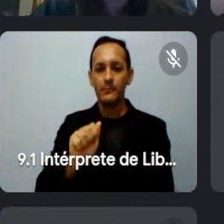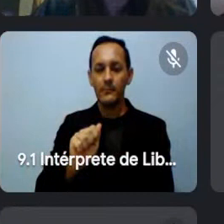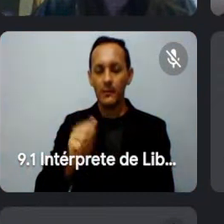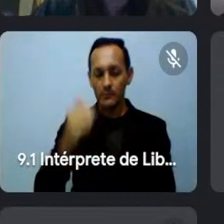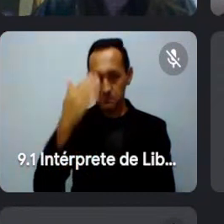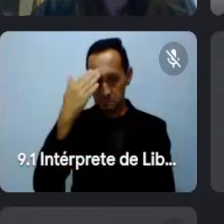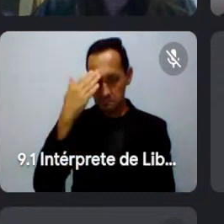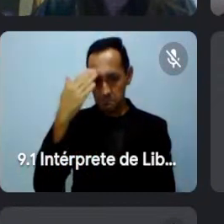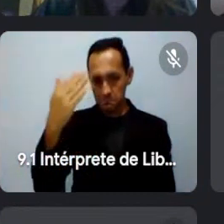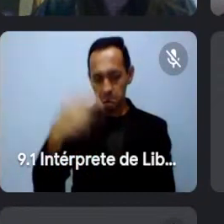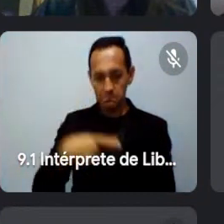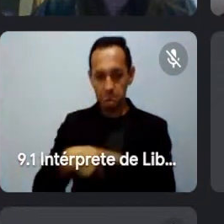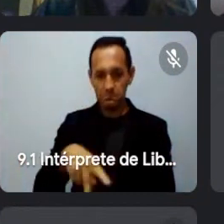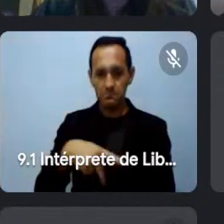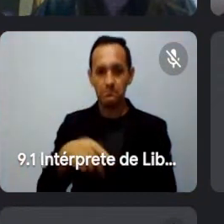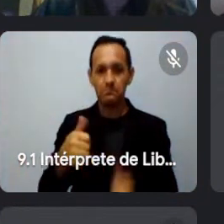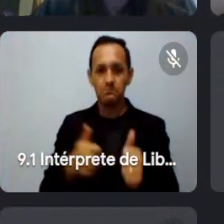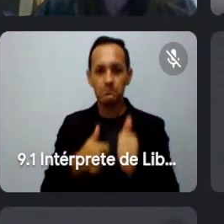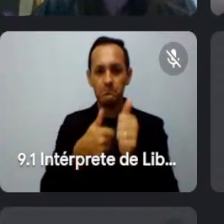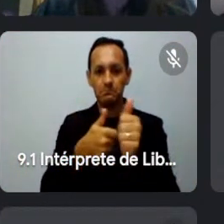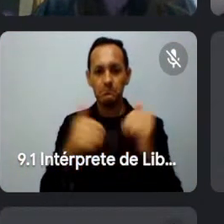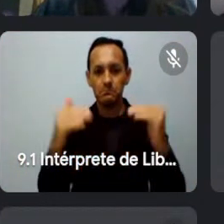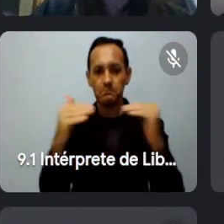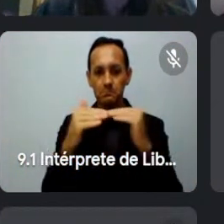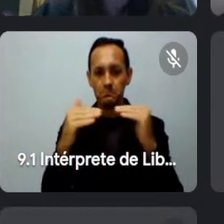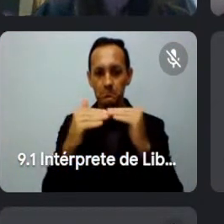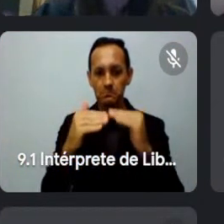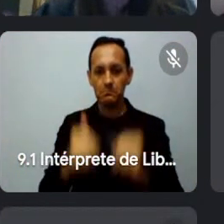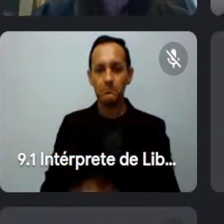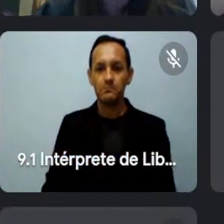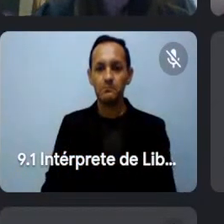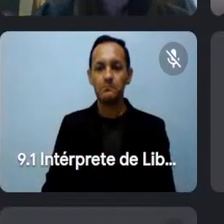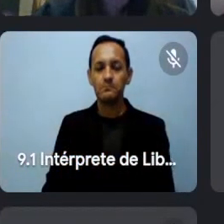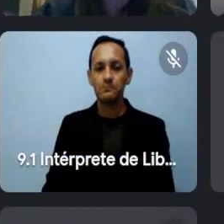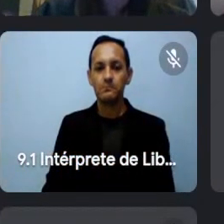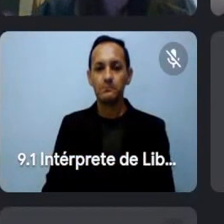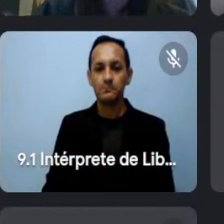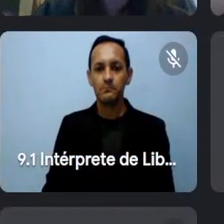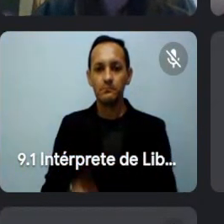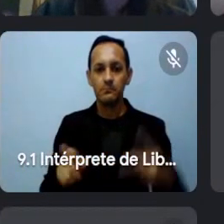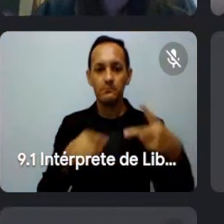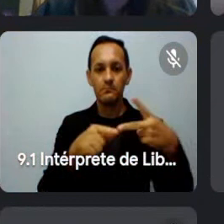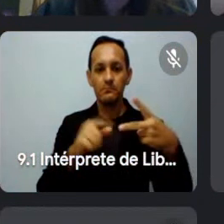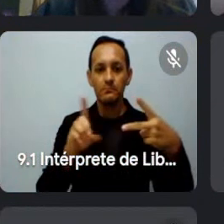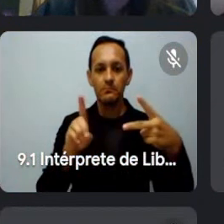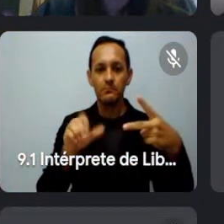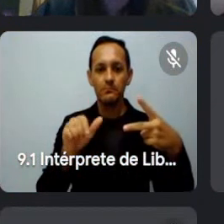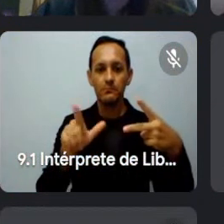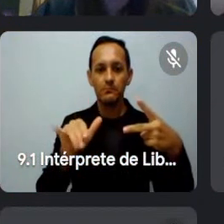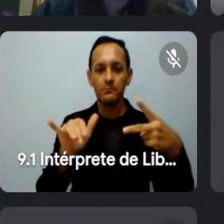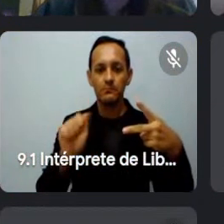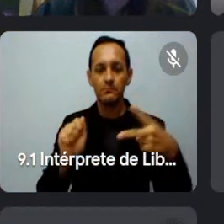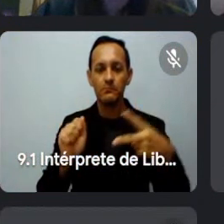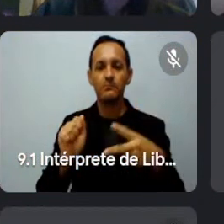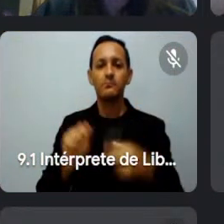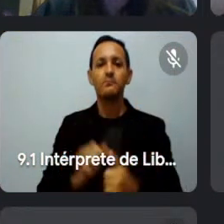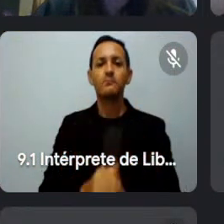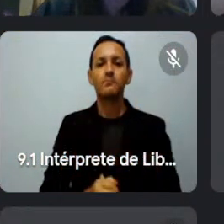eu acompanho integralmente a relatora Dra delícia Feitosa